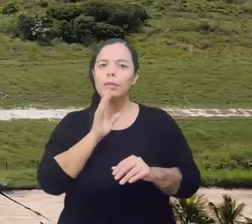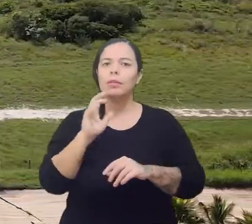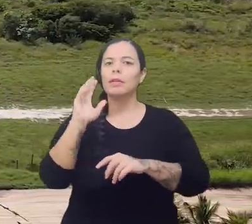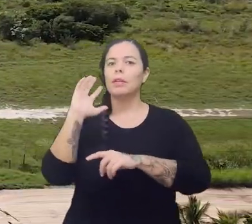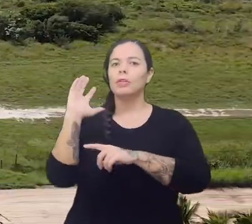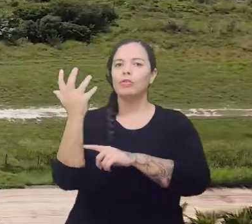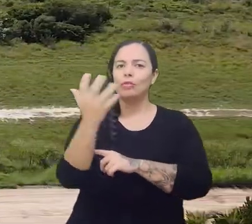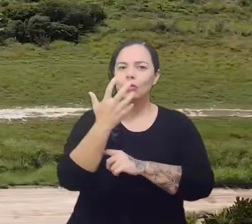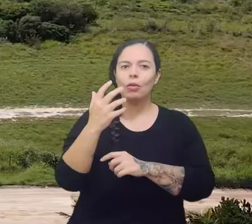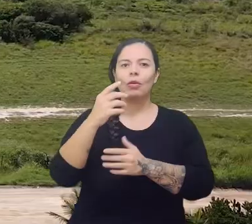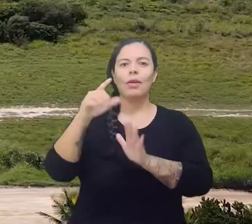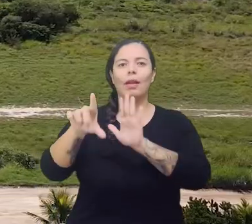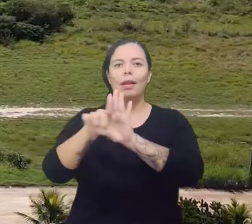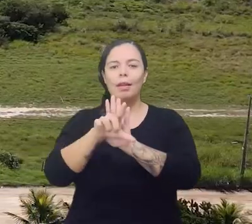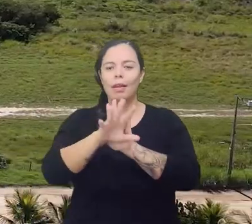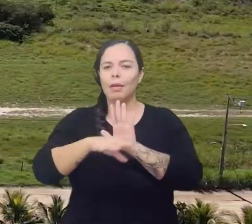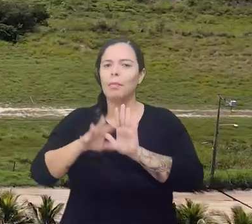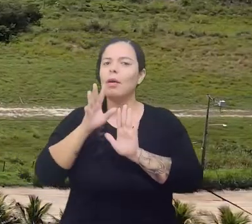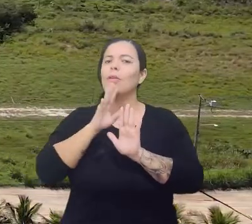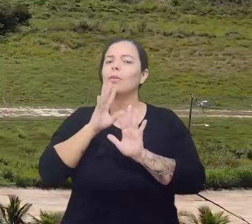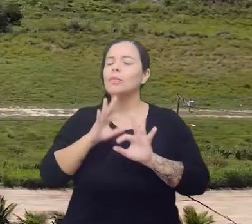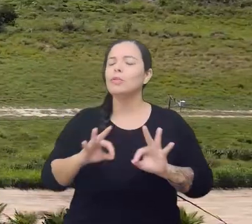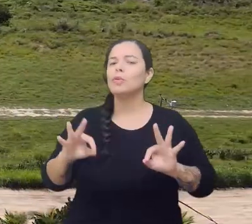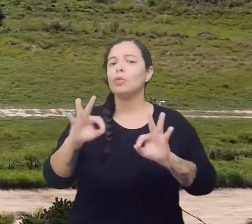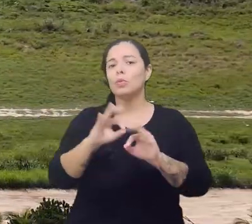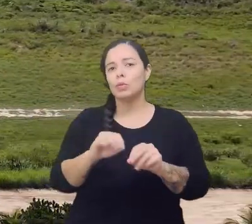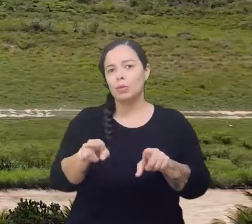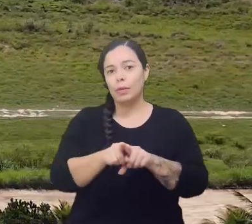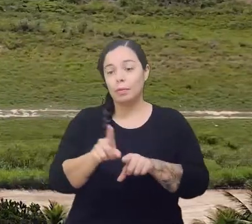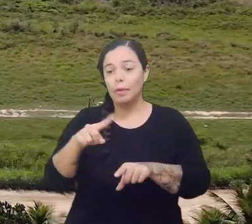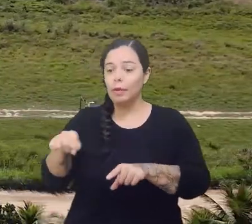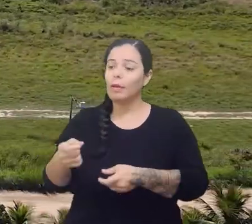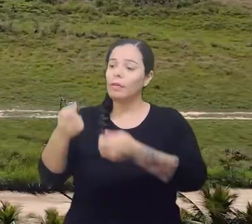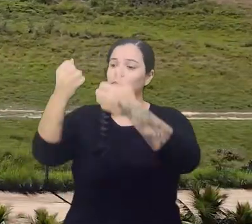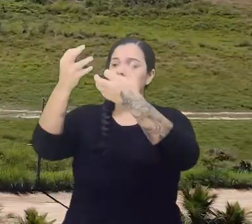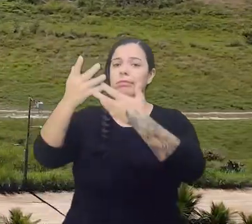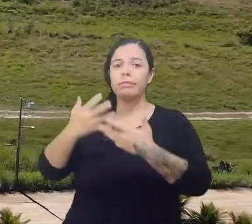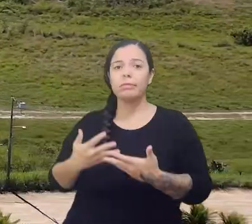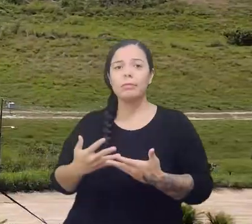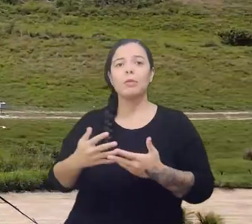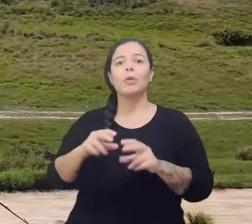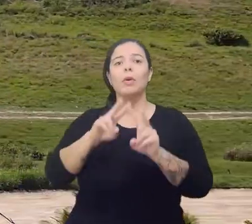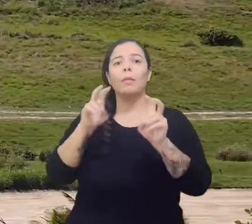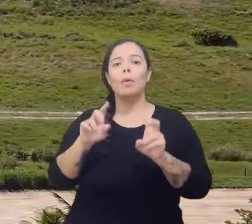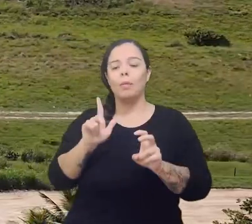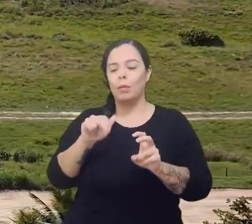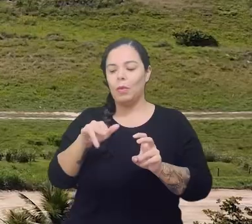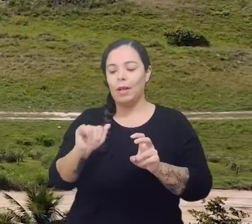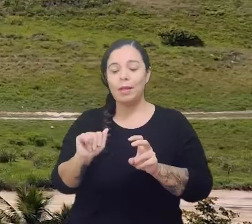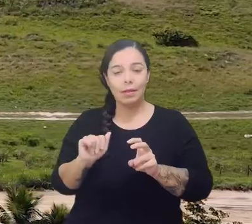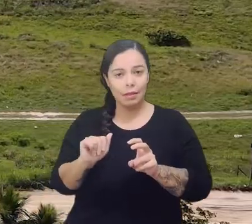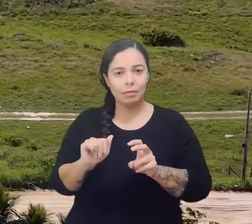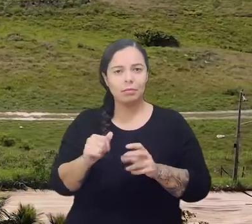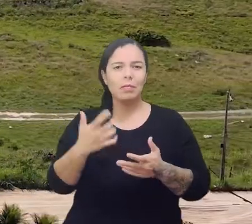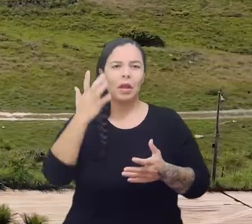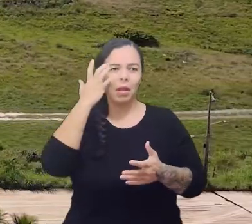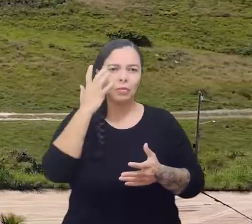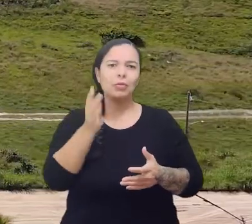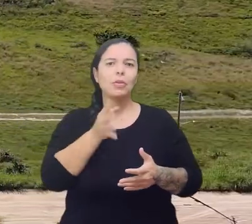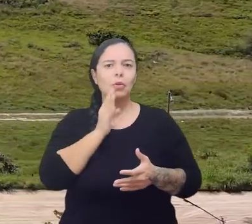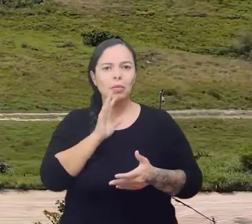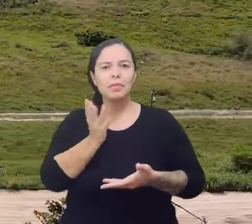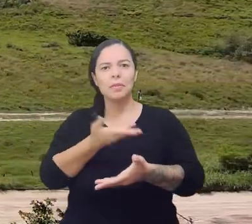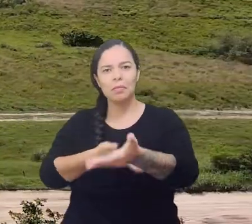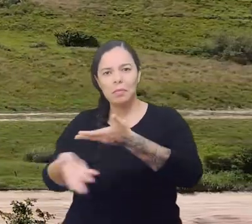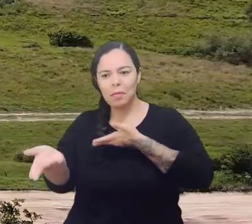Omar trouxe essa história da Lina. Ele inclusive, acho que ele conheceu, interagiu mesmo com a Lina, né,